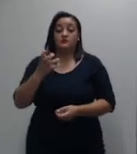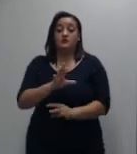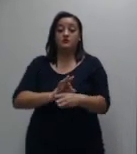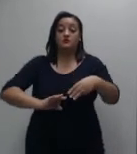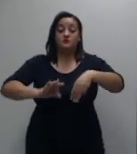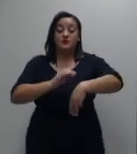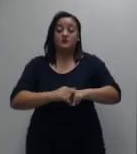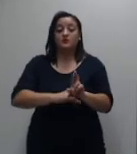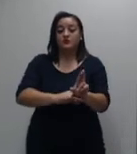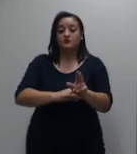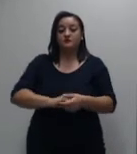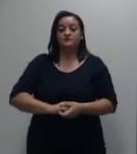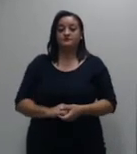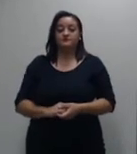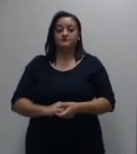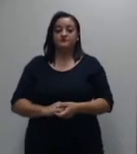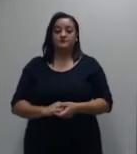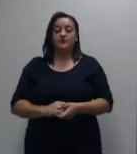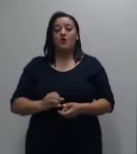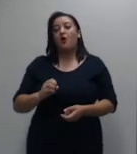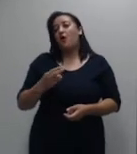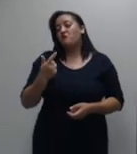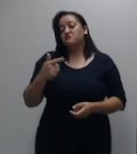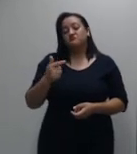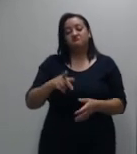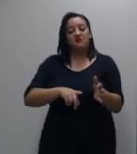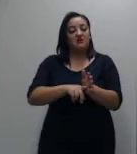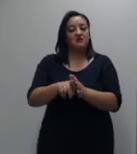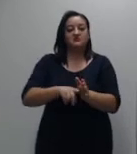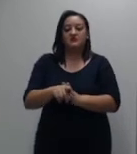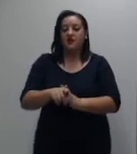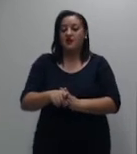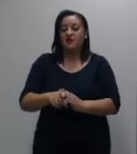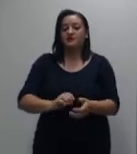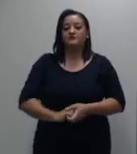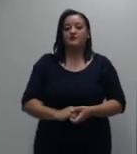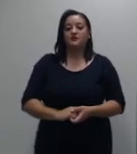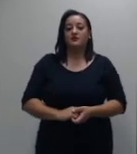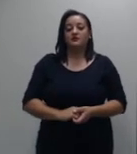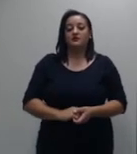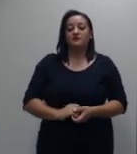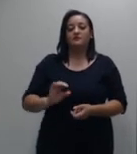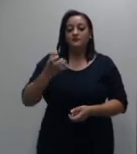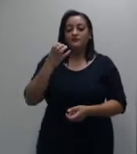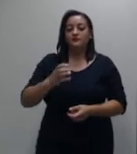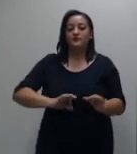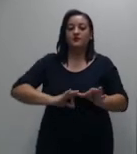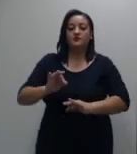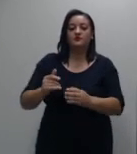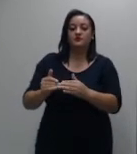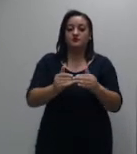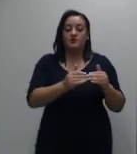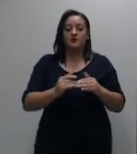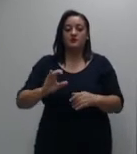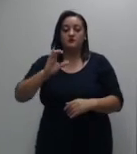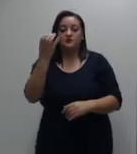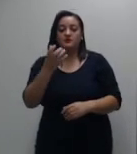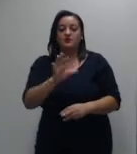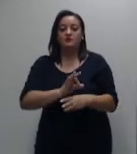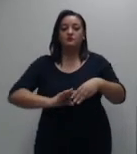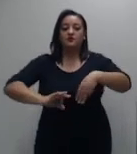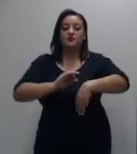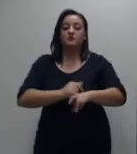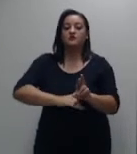relator ou não há qualquer questionamento questão de ordem resolvida nos termos da decisão do eminente relator